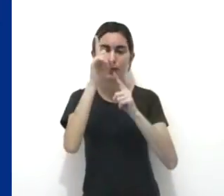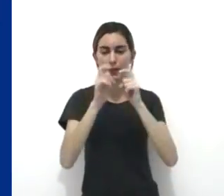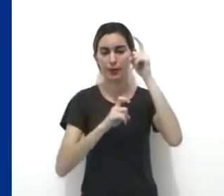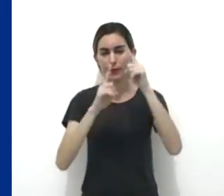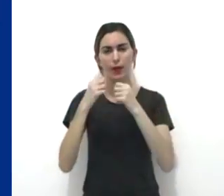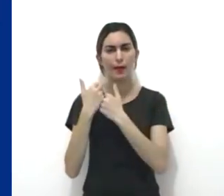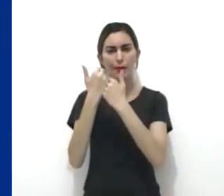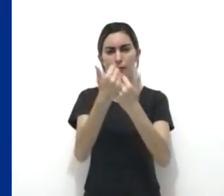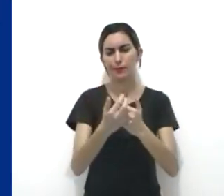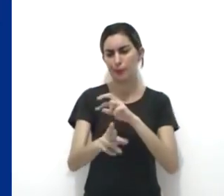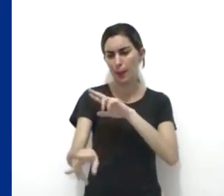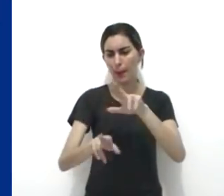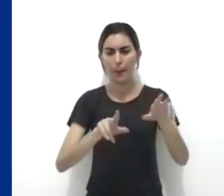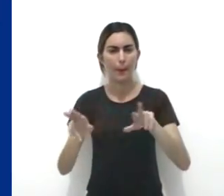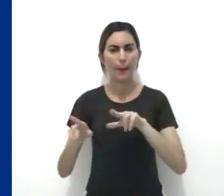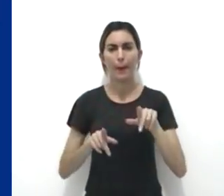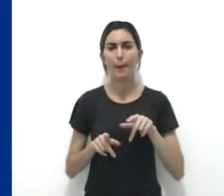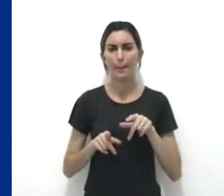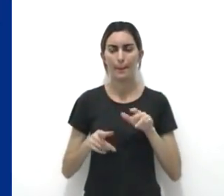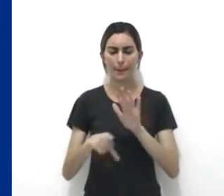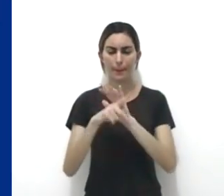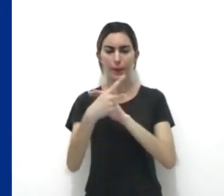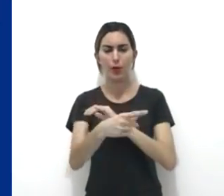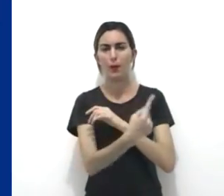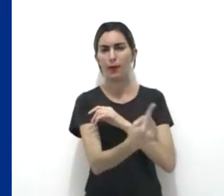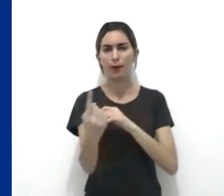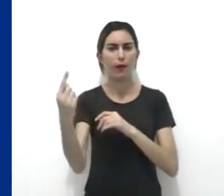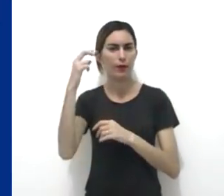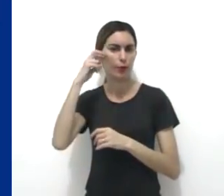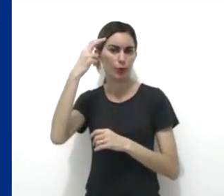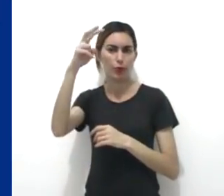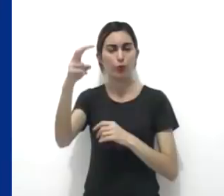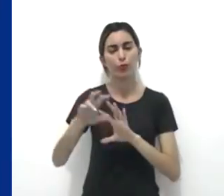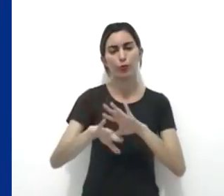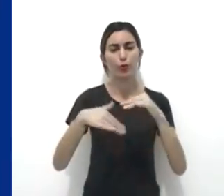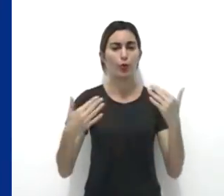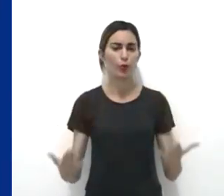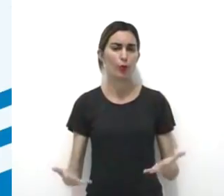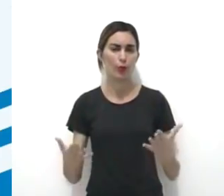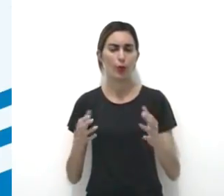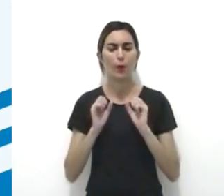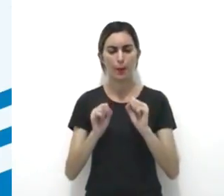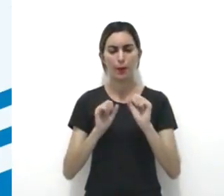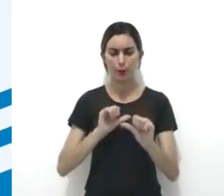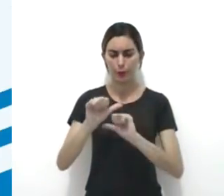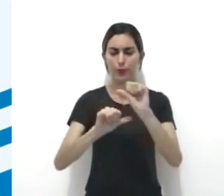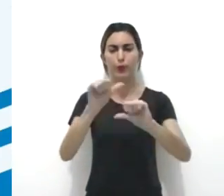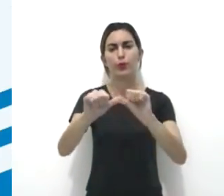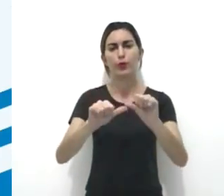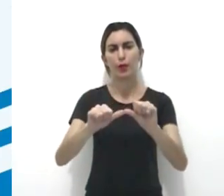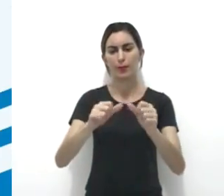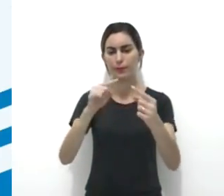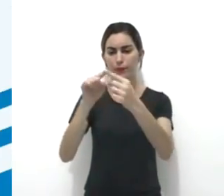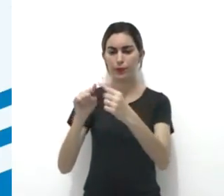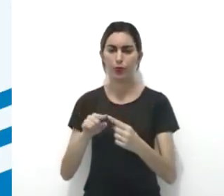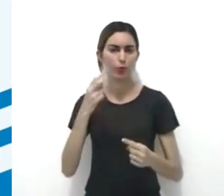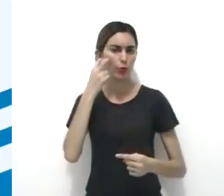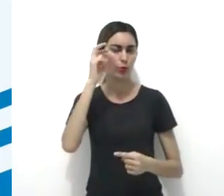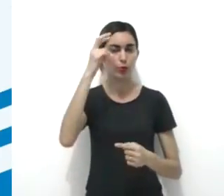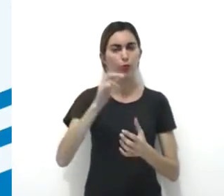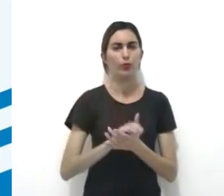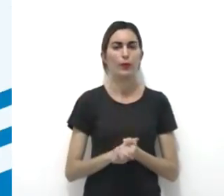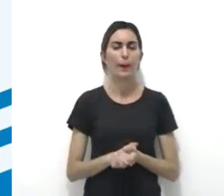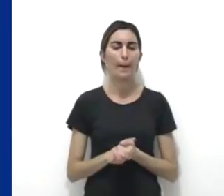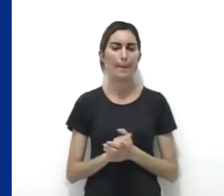expressividade representadas de diversas formas próprias de cada cultura, ou seja, pode modificar de acordo com a